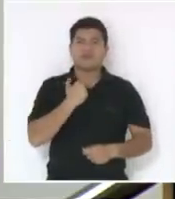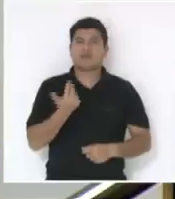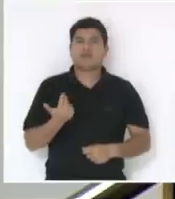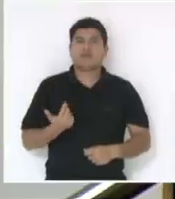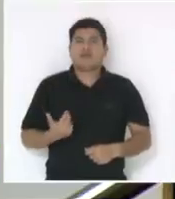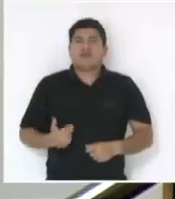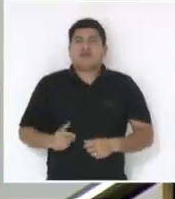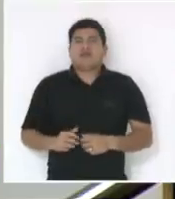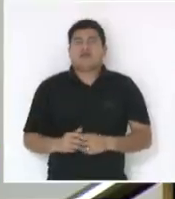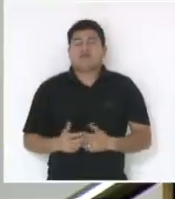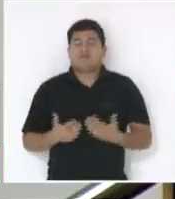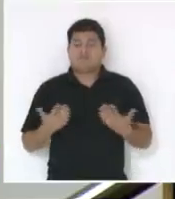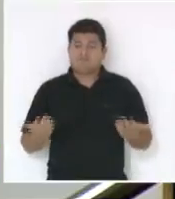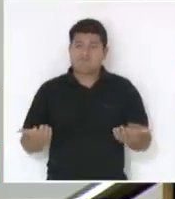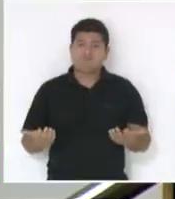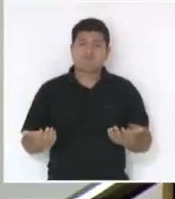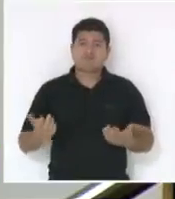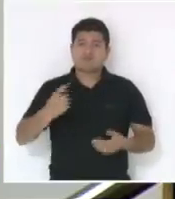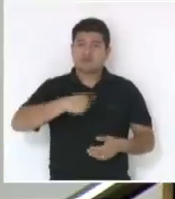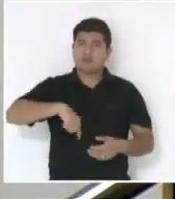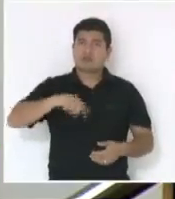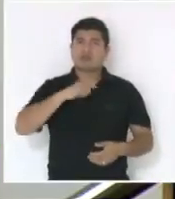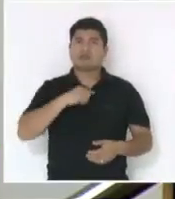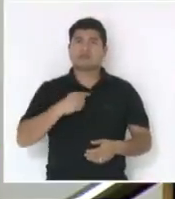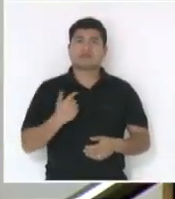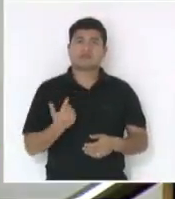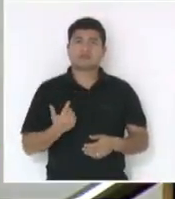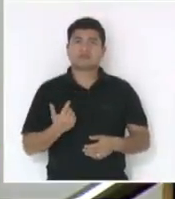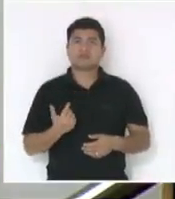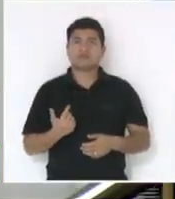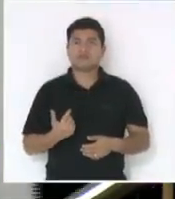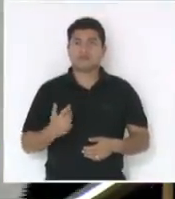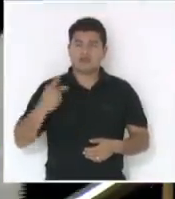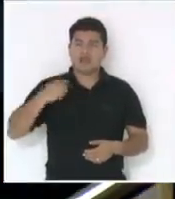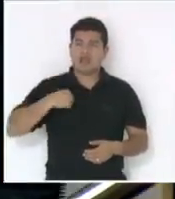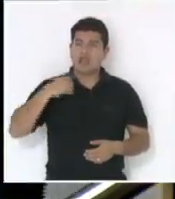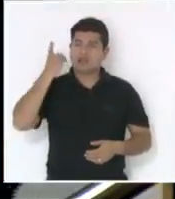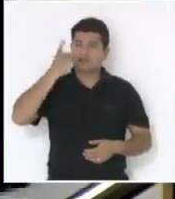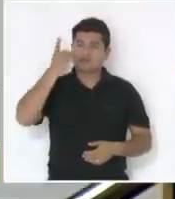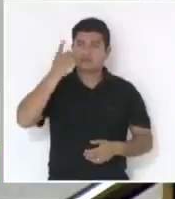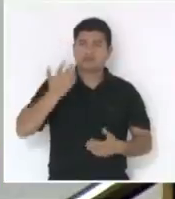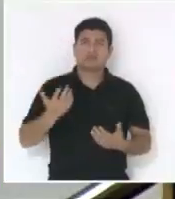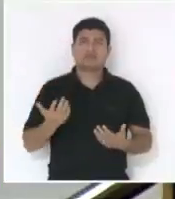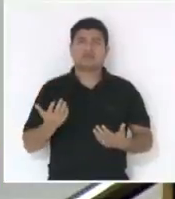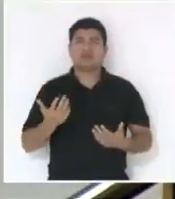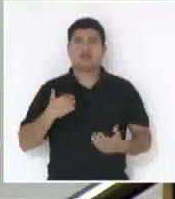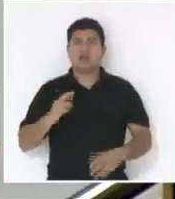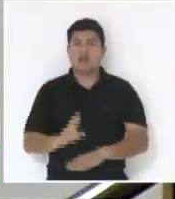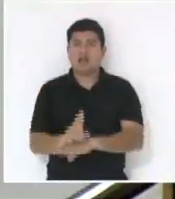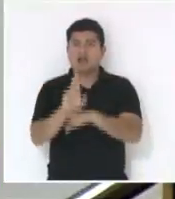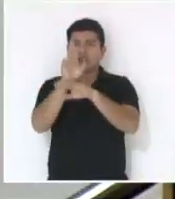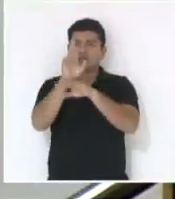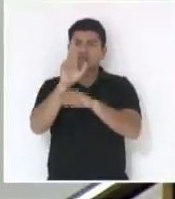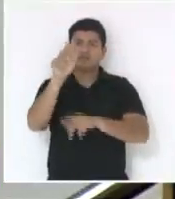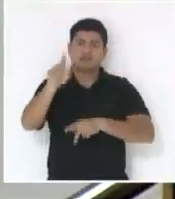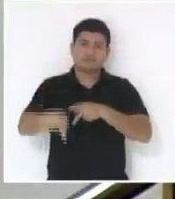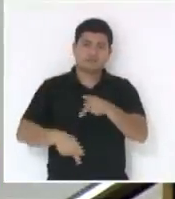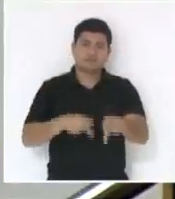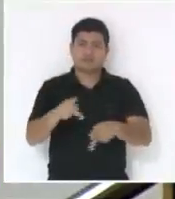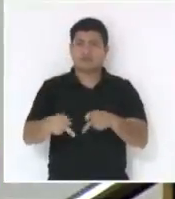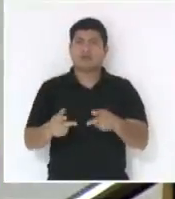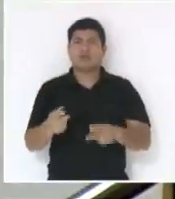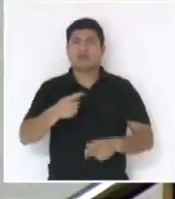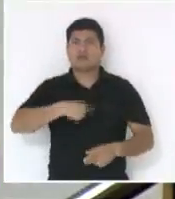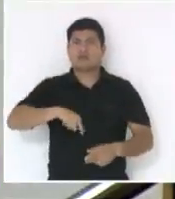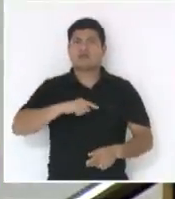mais. Então, nós ficamos assim, como parlamentar, como representantes do povo aqui, nós somos desses que